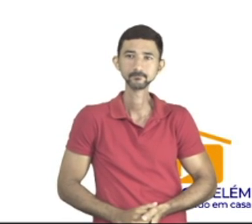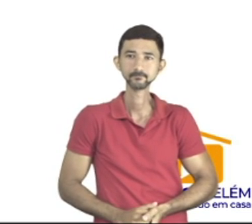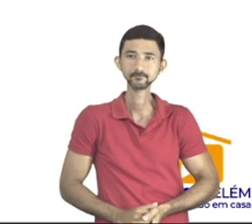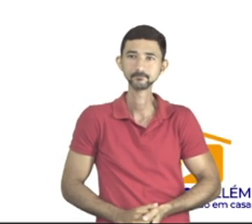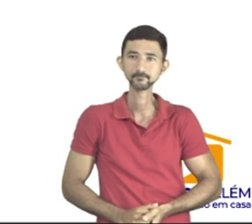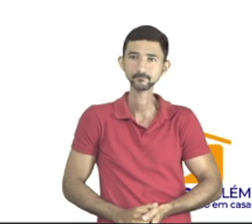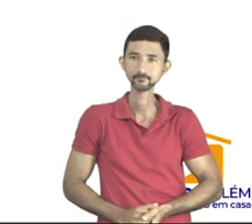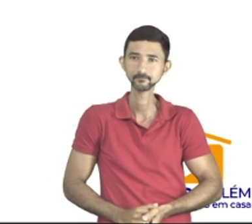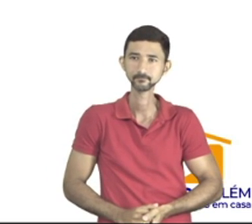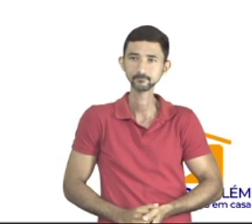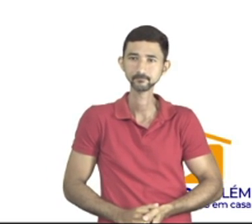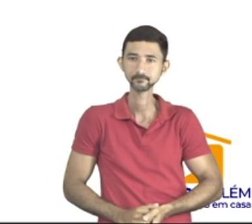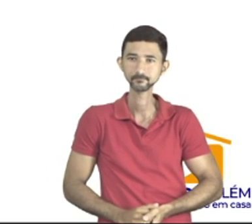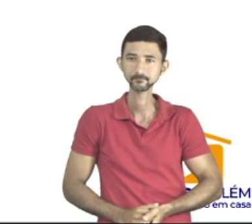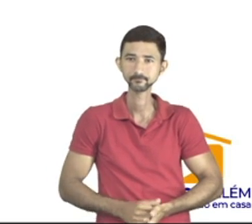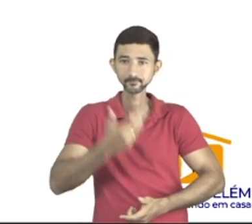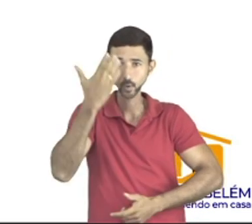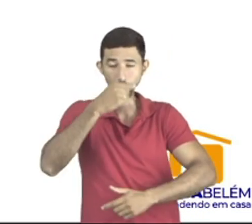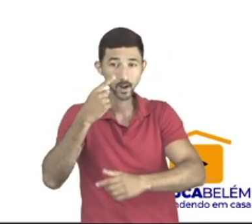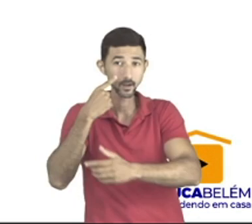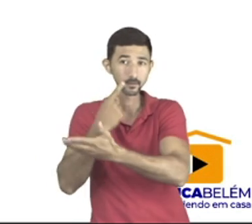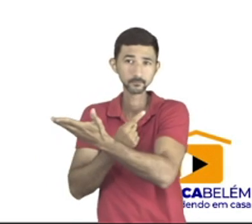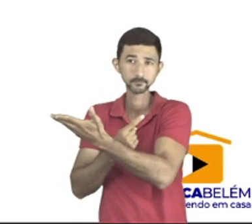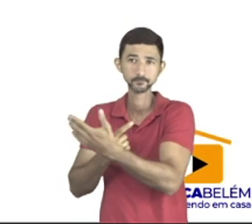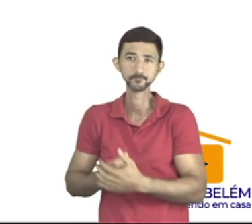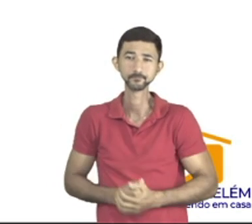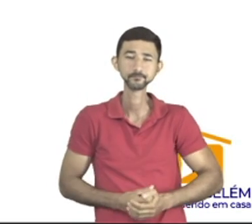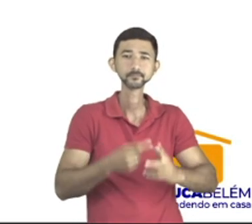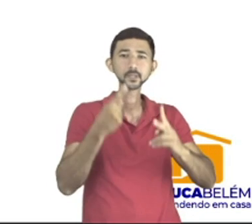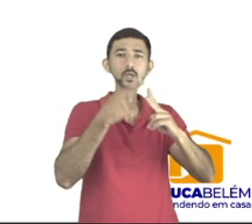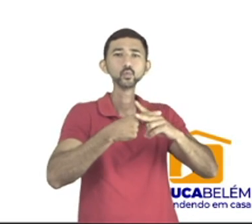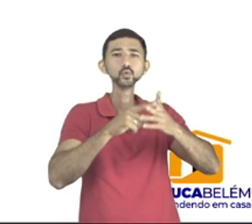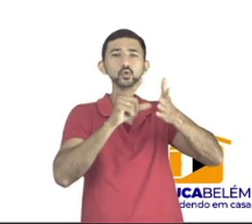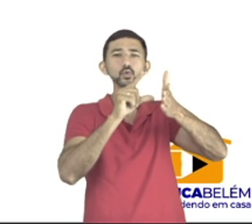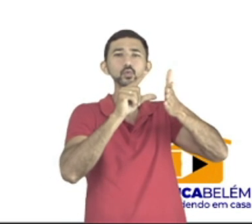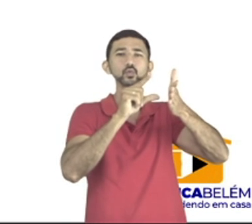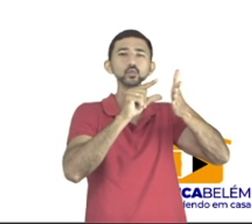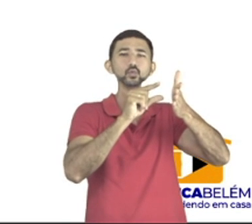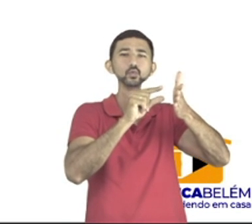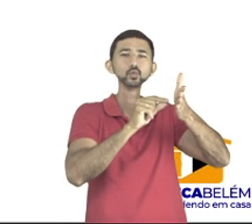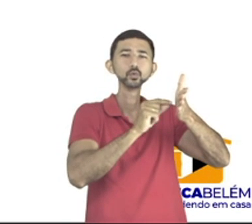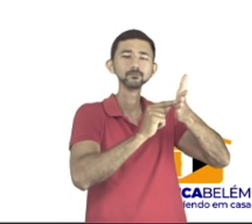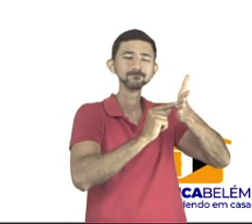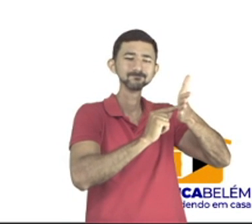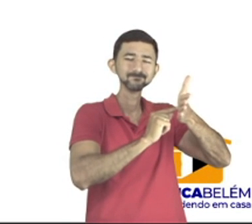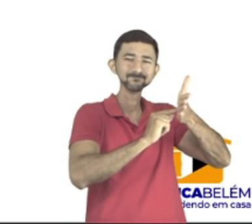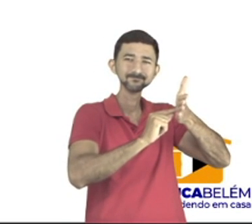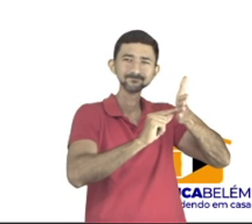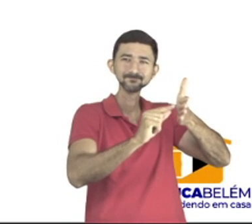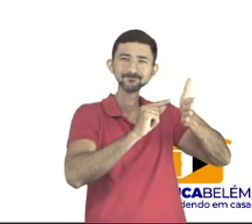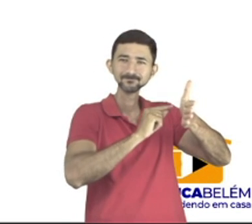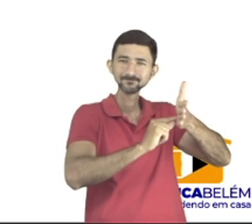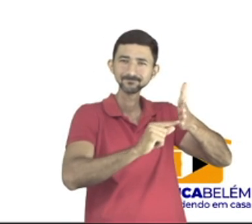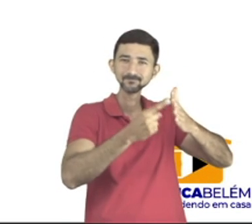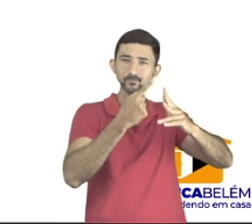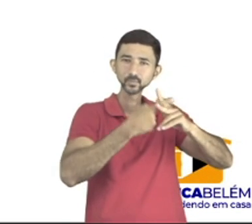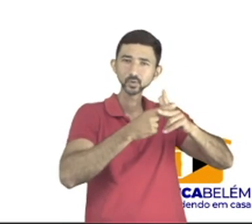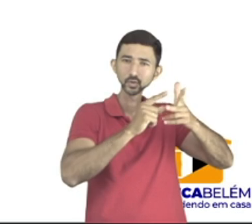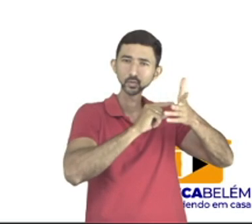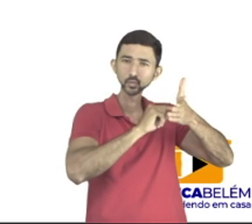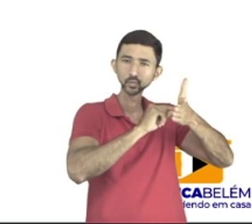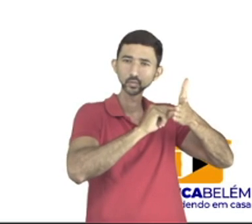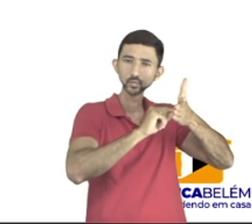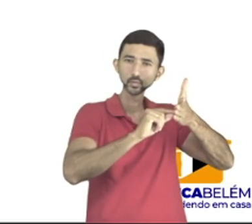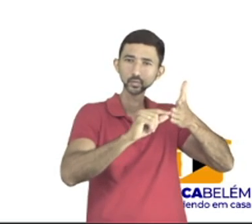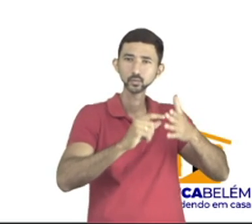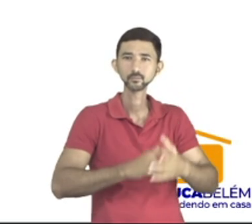tá? Só para comprovar. Quem desgasta é o giz. Se ele está sendo desgastado, quem risca é a lousa, tá,